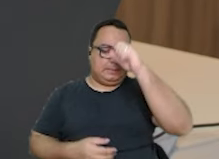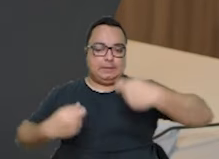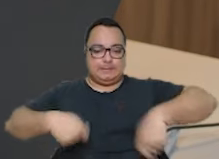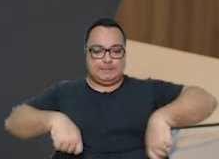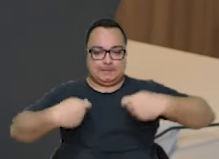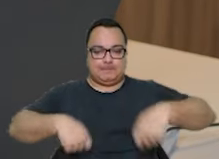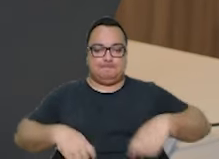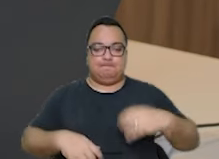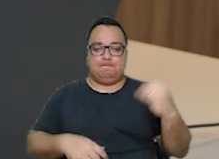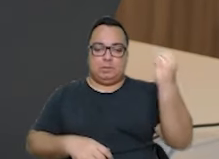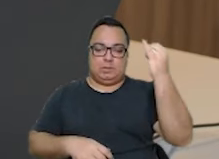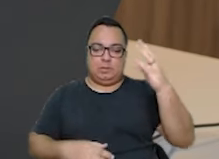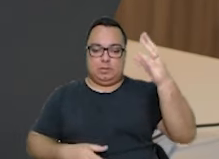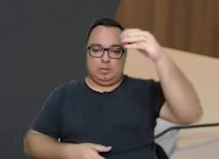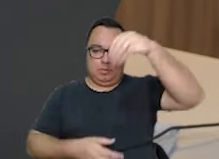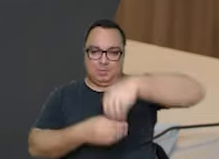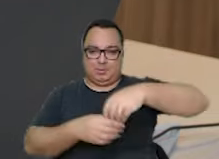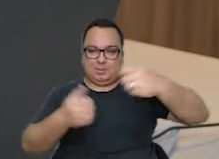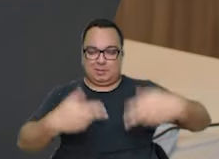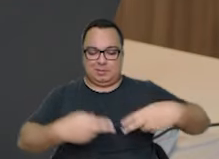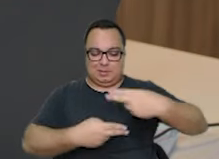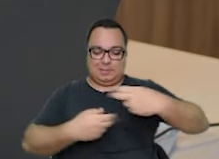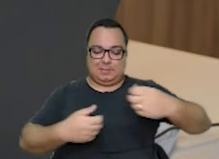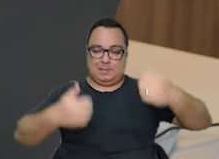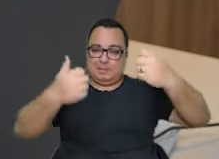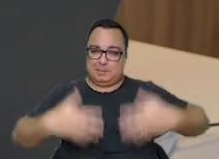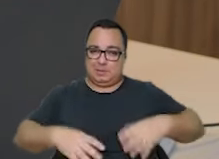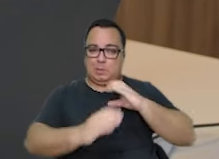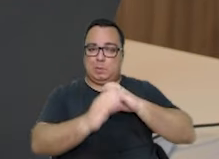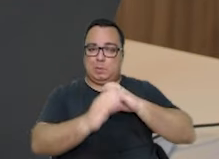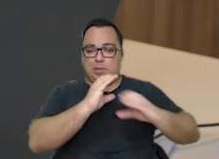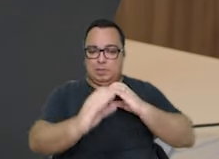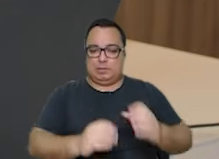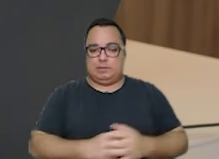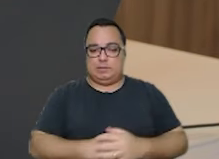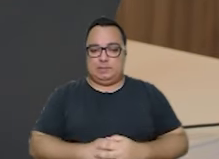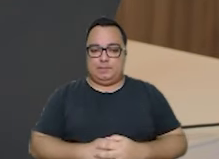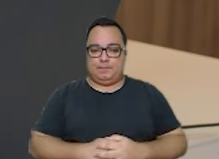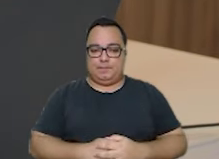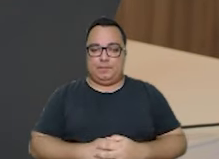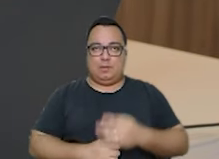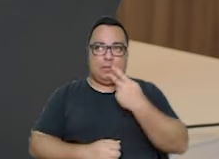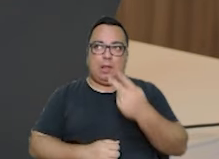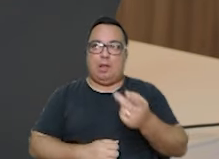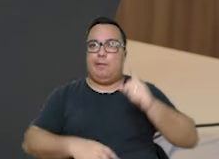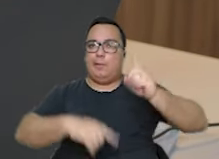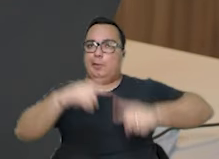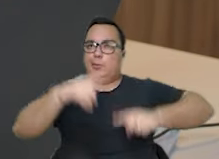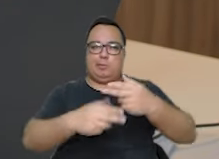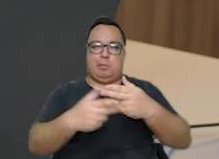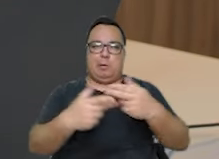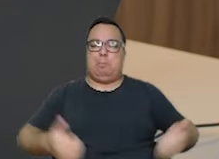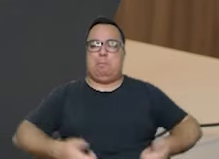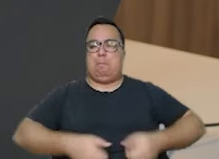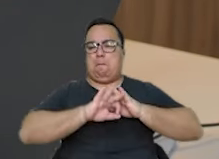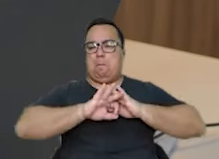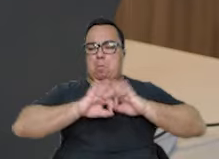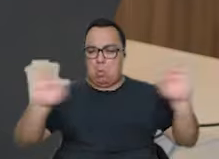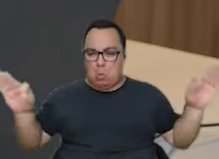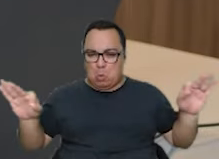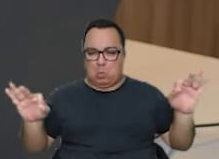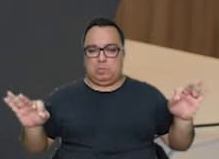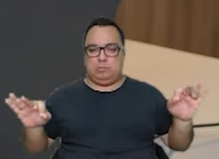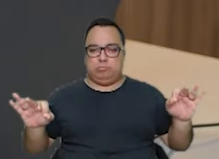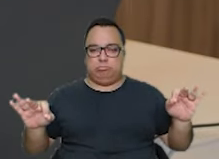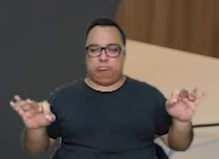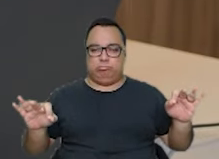ponto importante que a gente vai falar aqui no sebrai né Eh porque todo mundo fala ah meu produto é maravilhoso meu serviço é espetacular